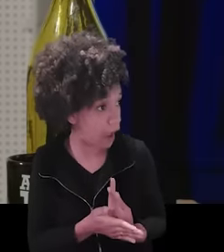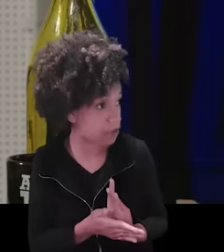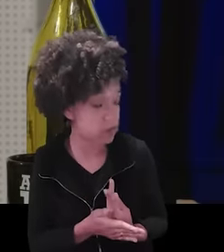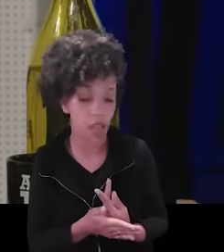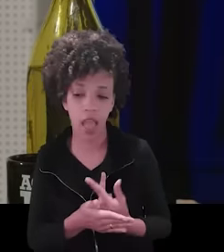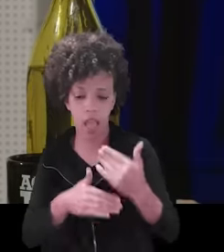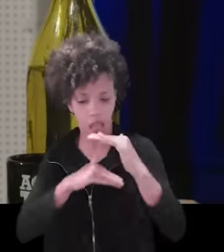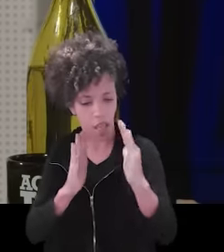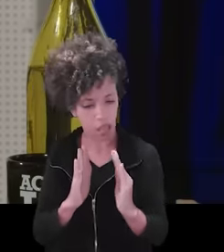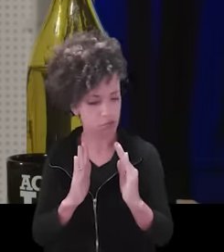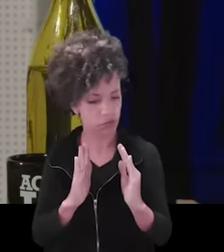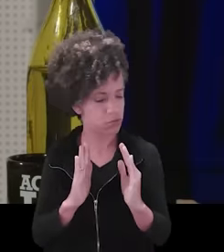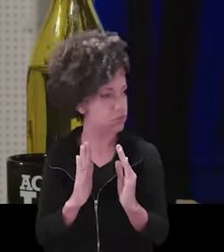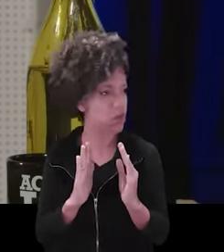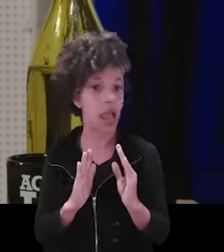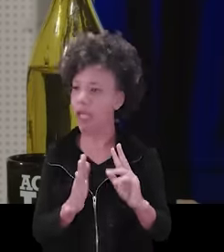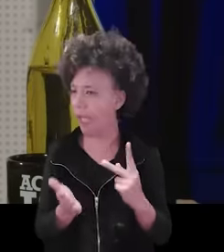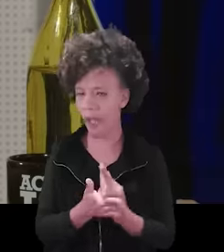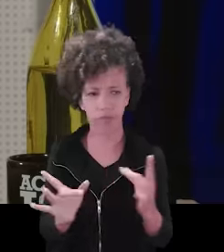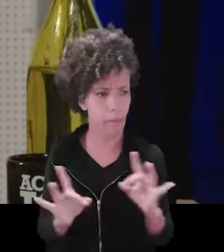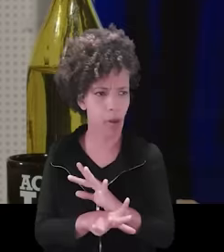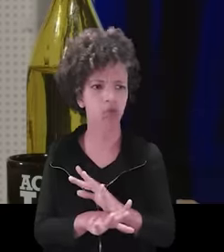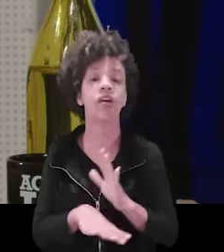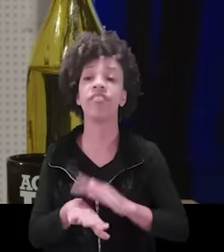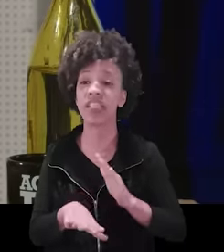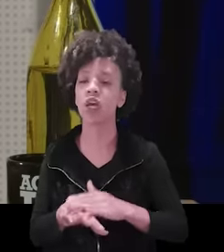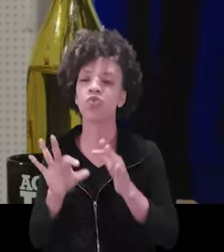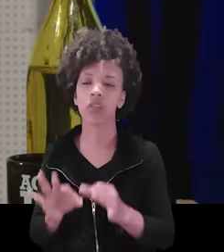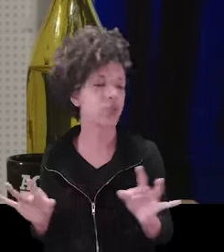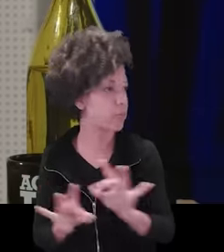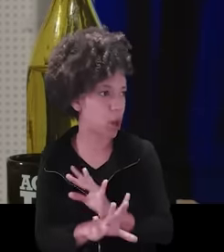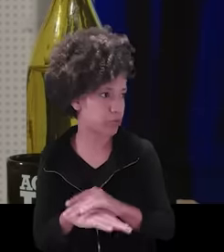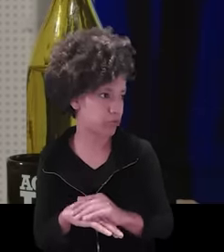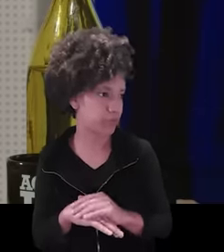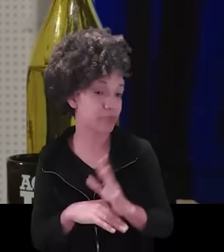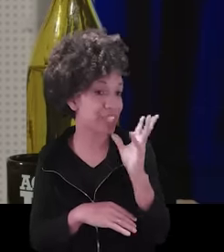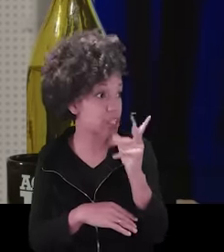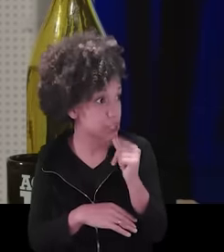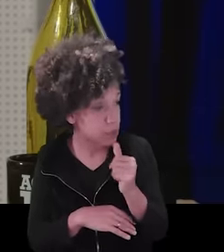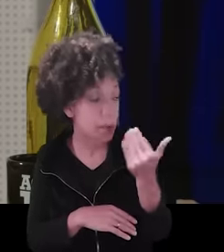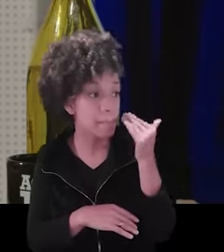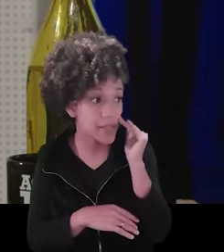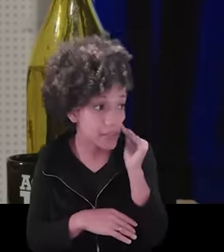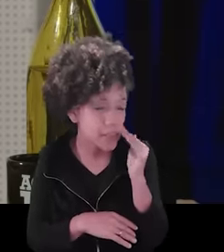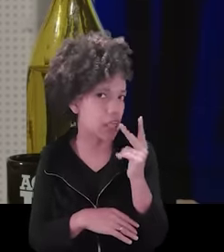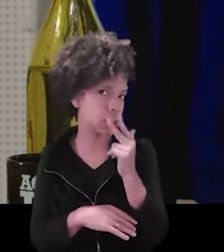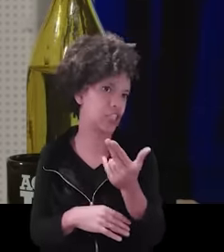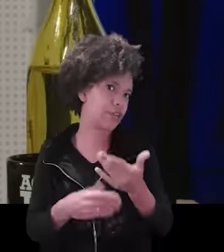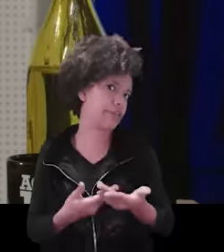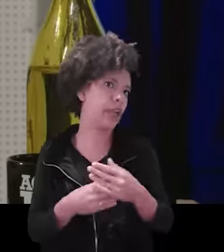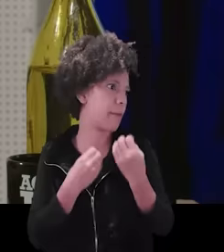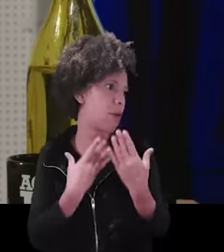se você fez errado é aquela caixinha ele não sai da caixinha tá errado então vamos fazer o certo e ponto eu demorei para entender